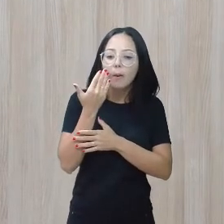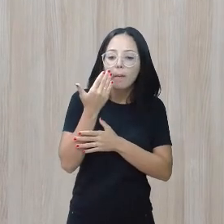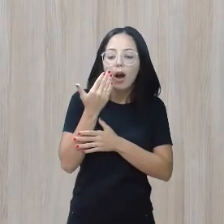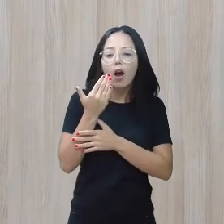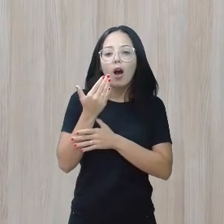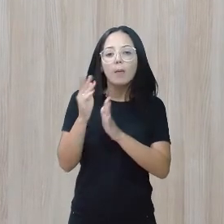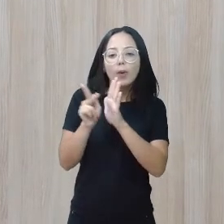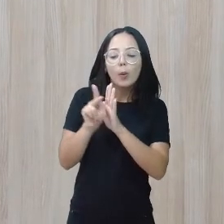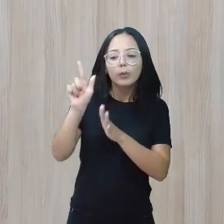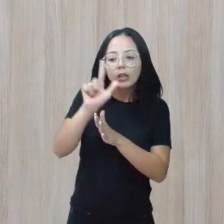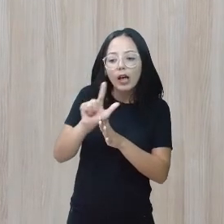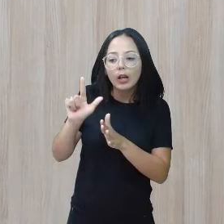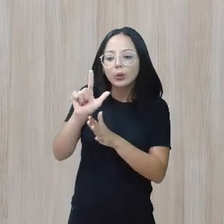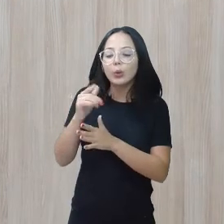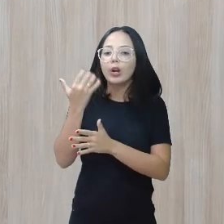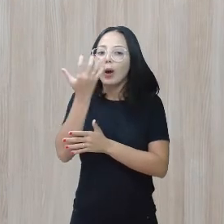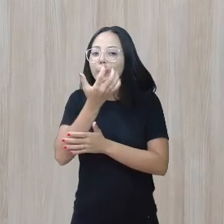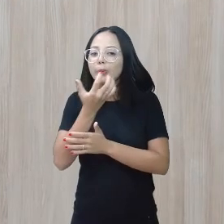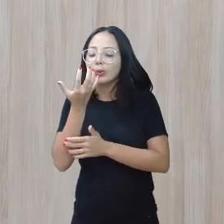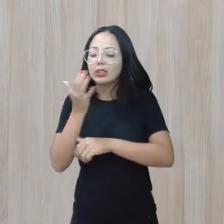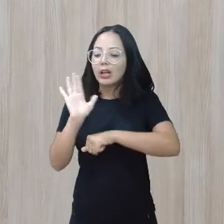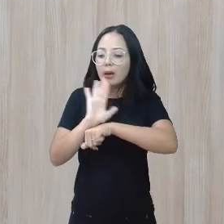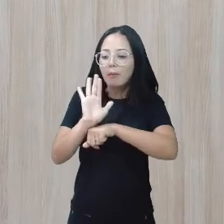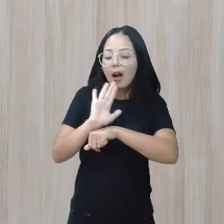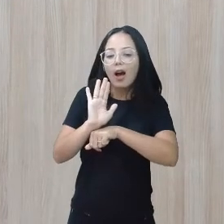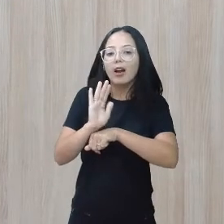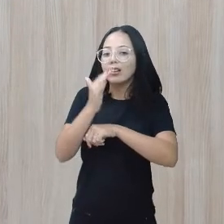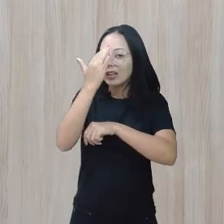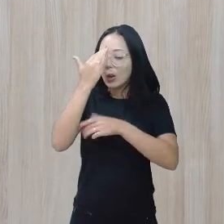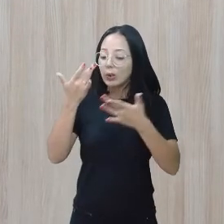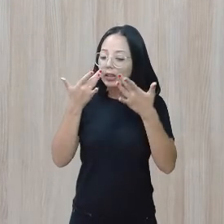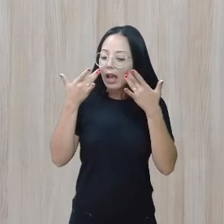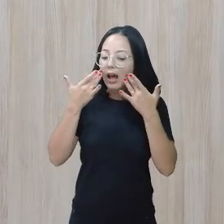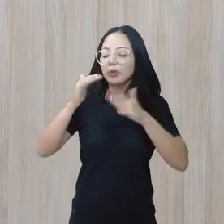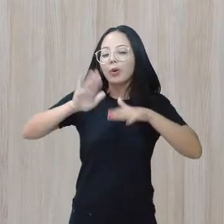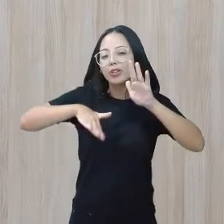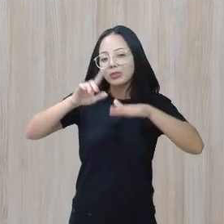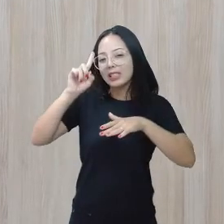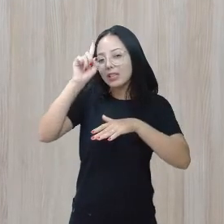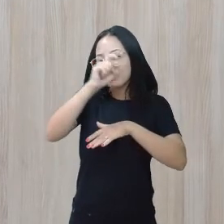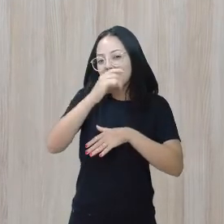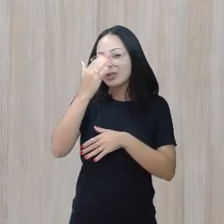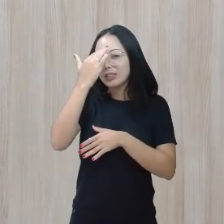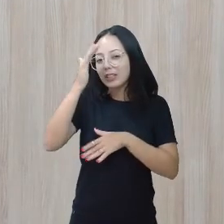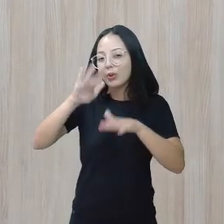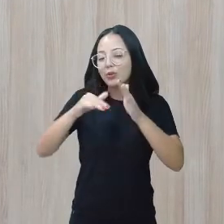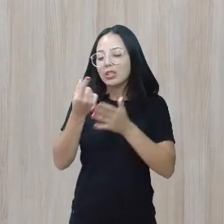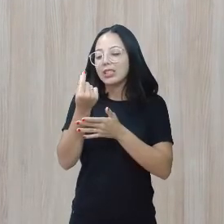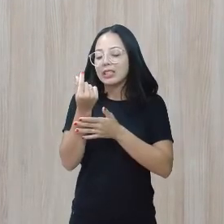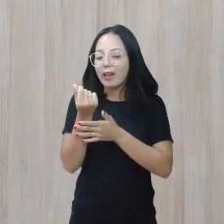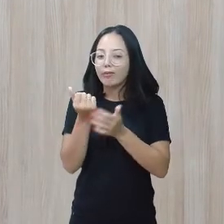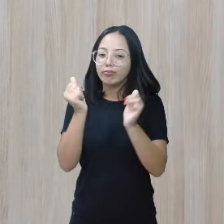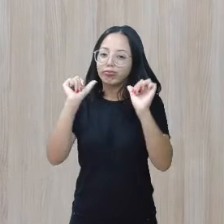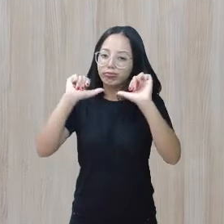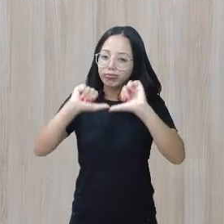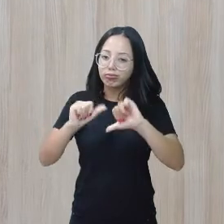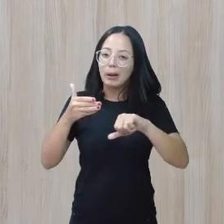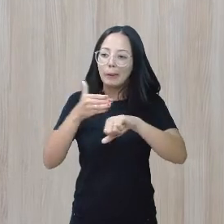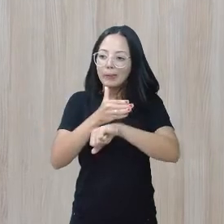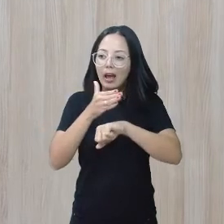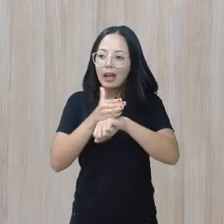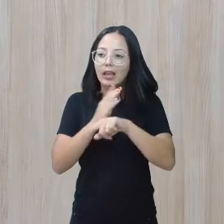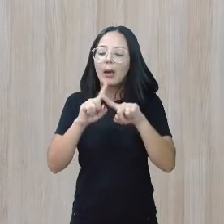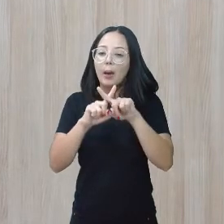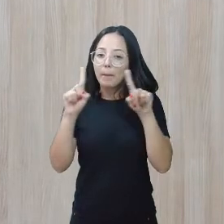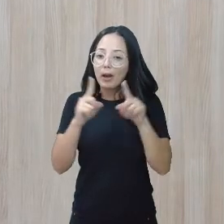Literatura, música, cinema, teatro. A gente sabe que às vezes é difícil, né? Às vezes a grana tá curta para ir atrás disso